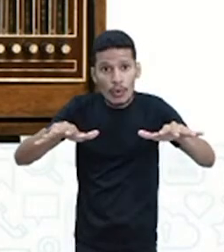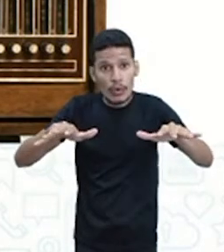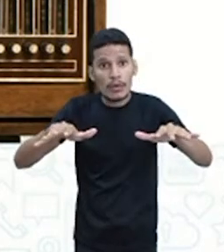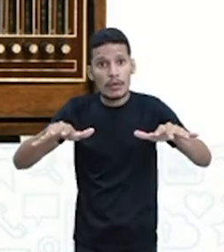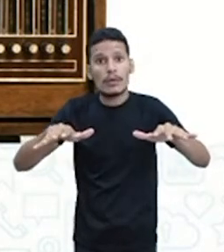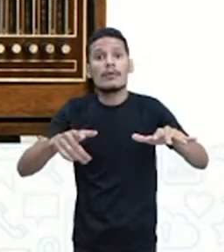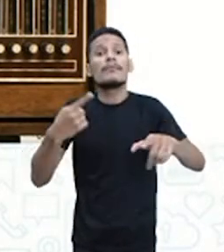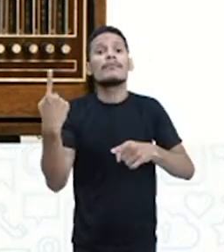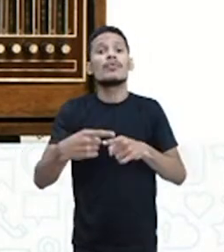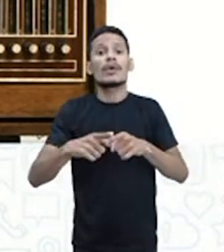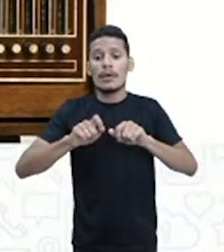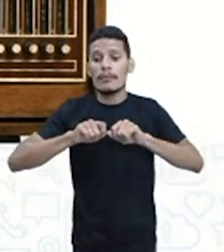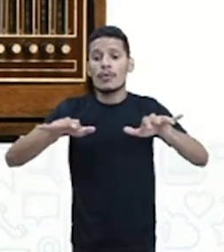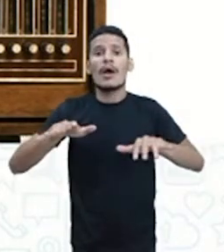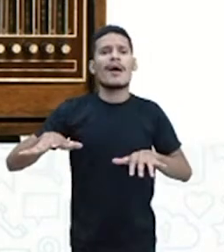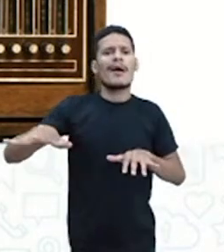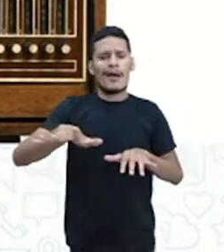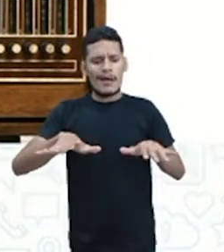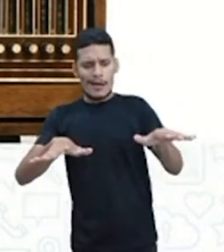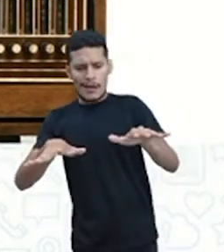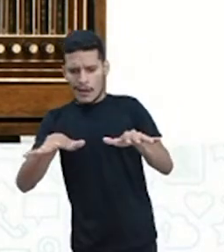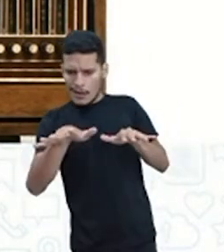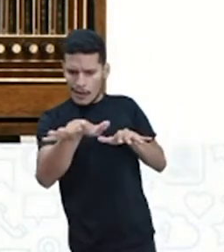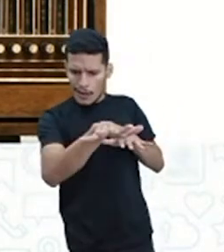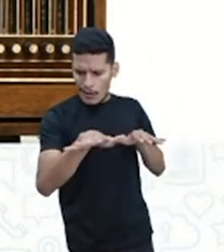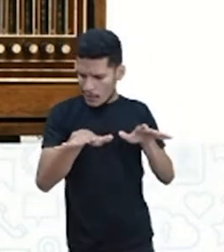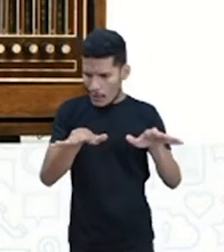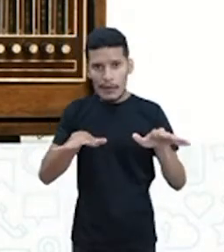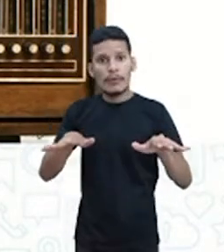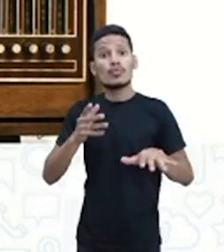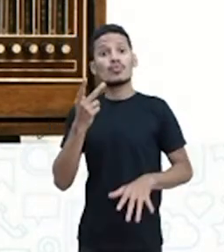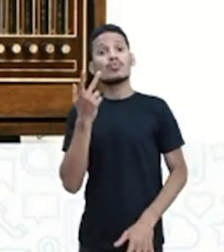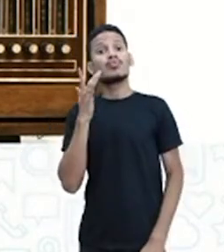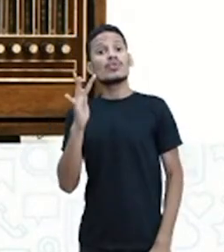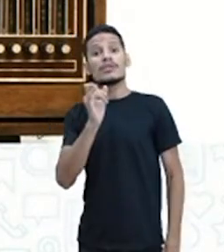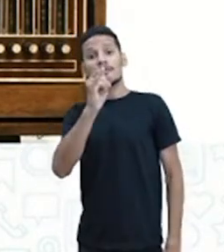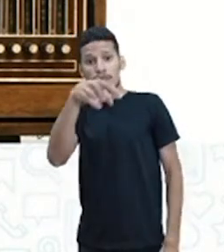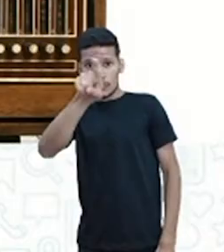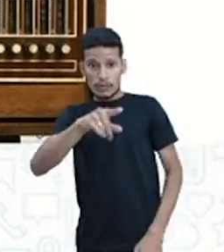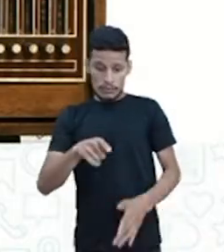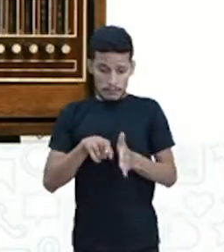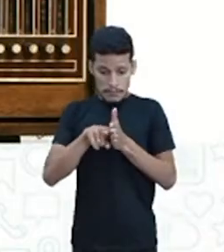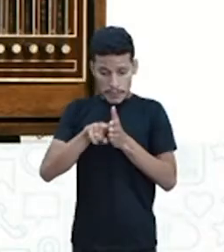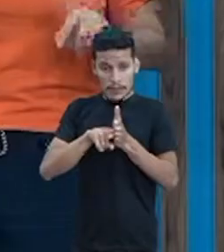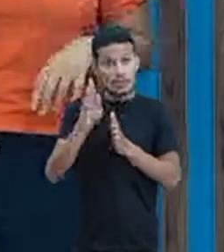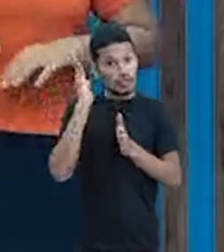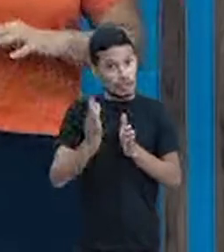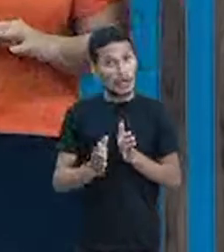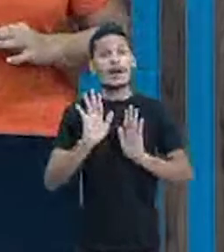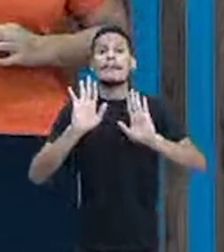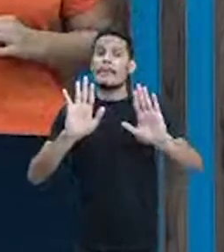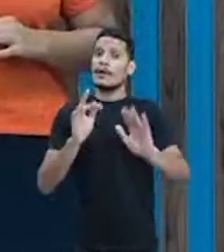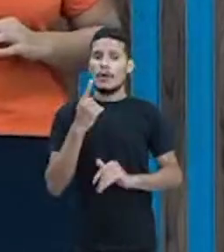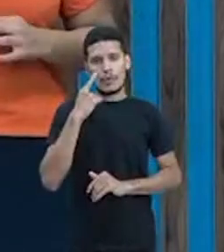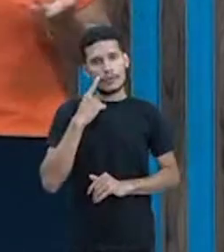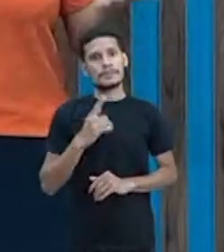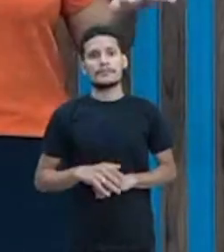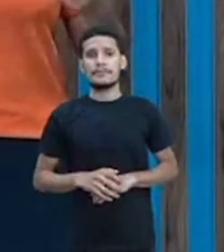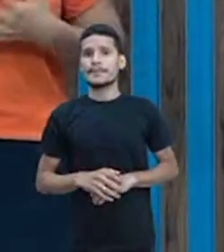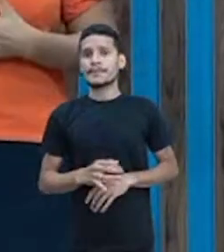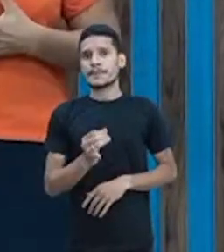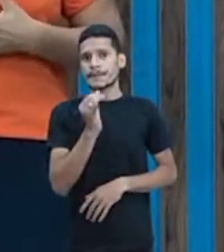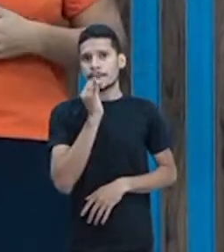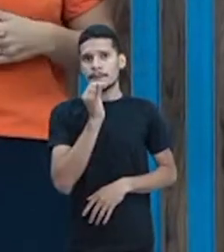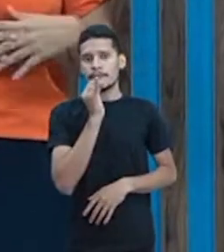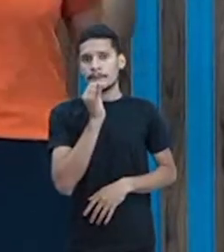largamente difundidos em diversas obras. Não sei se vocês já pararam para pesquisar, mas, por